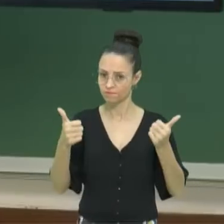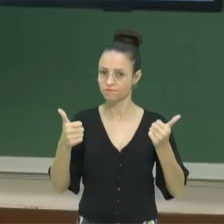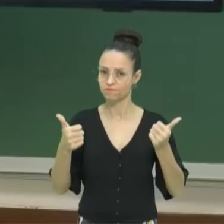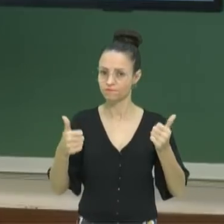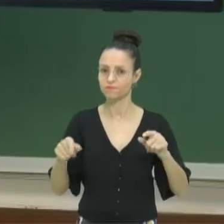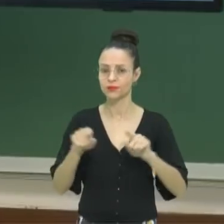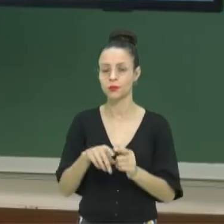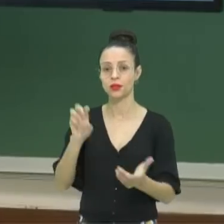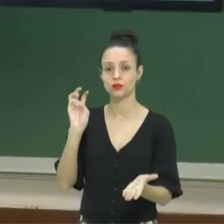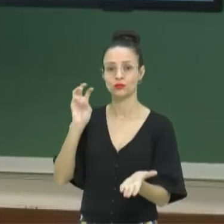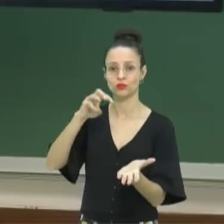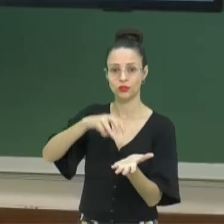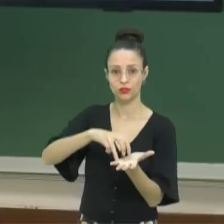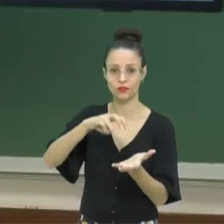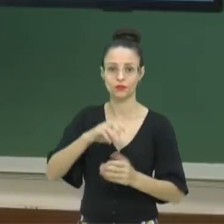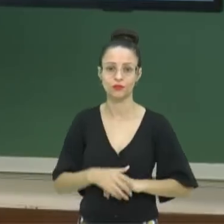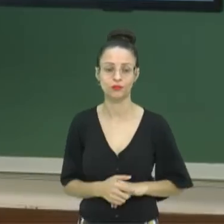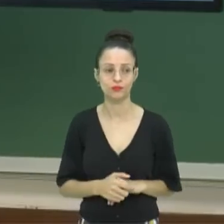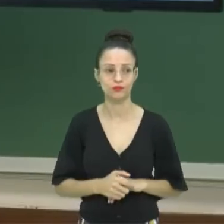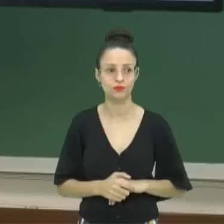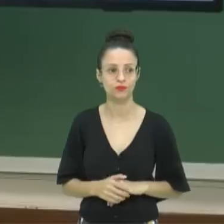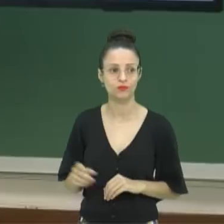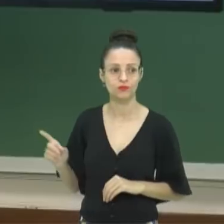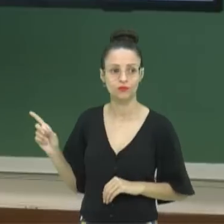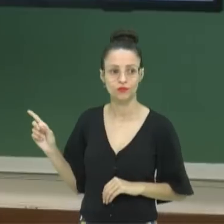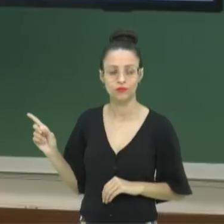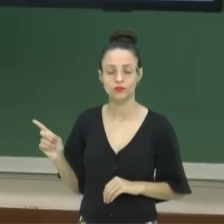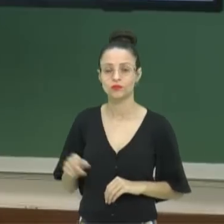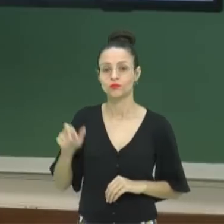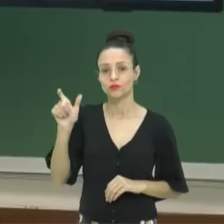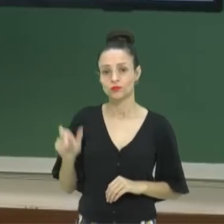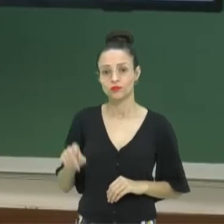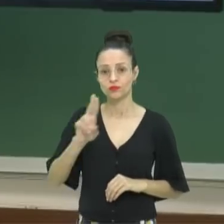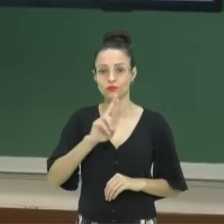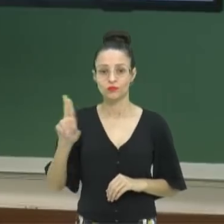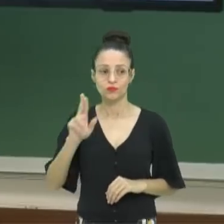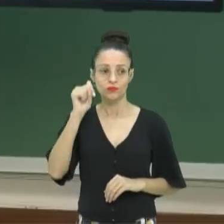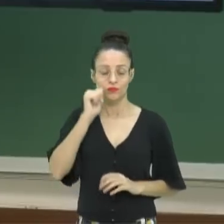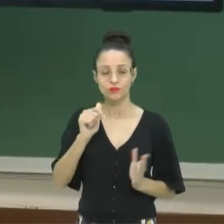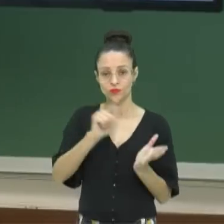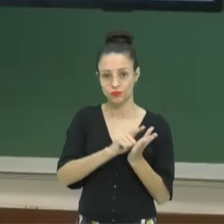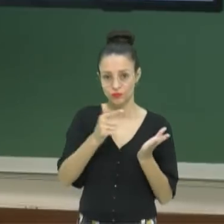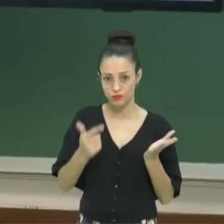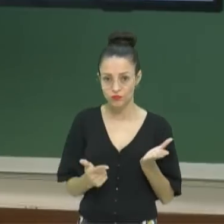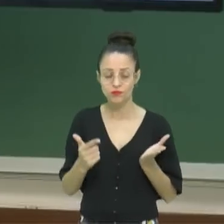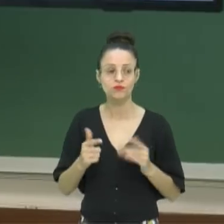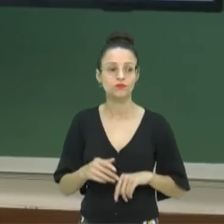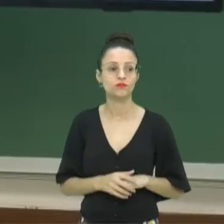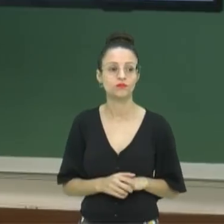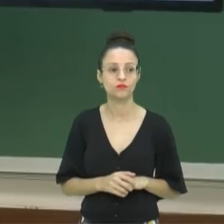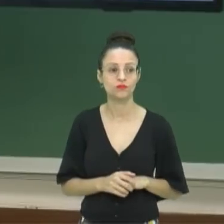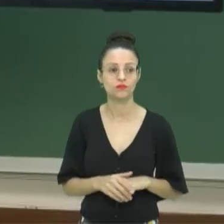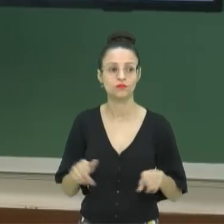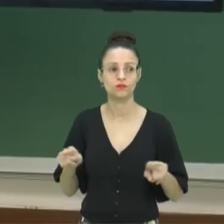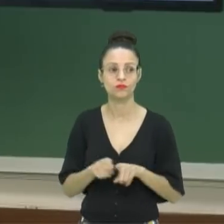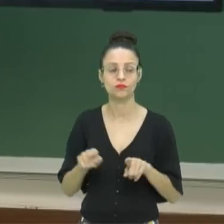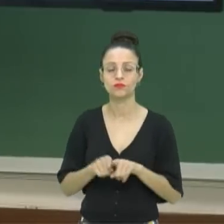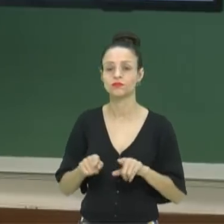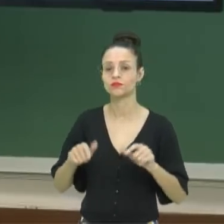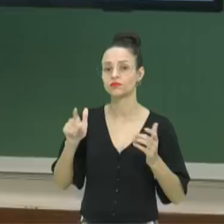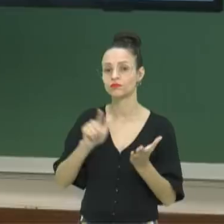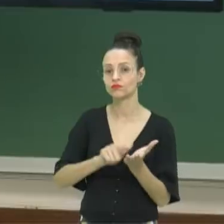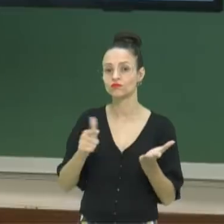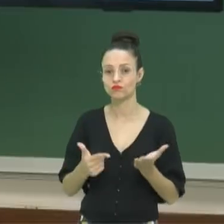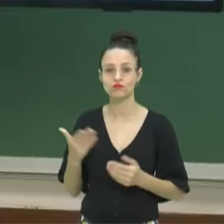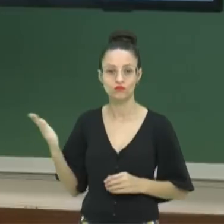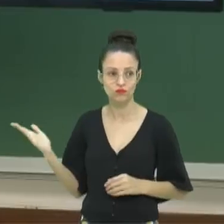e sustentável, né? Aqui está a jornalista que fez e o veículo de comunicação que